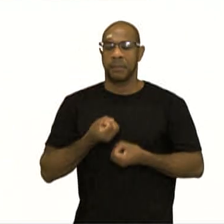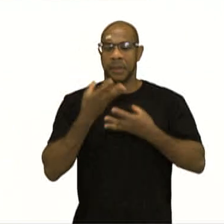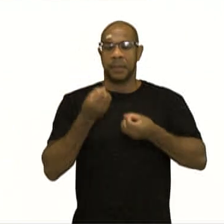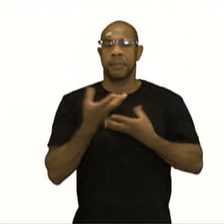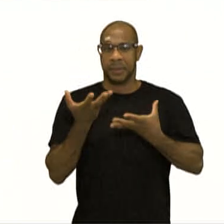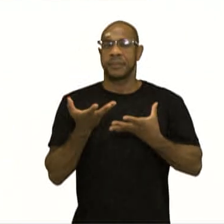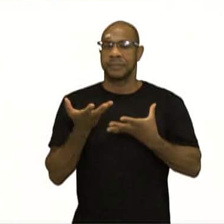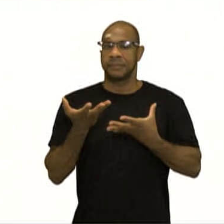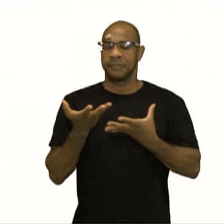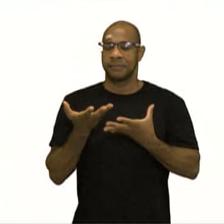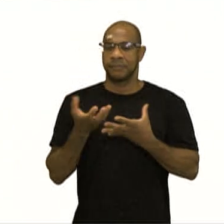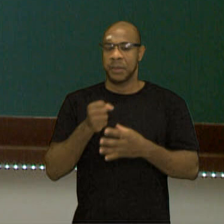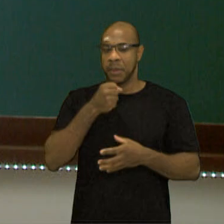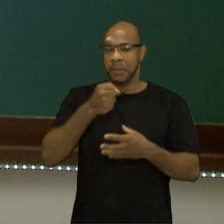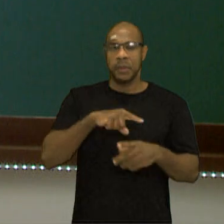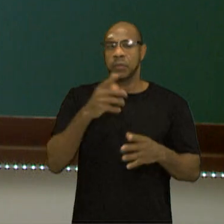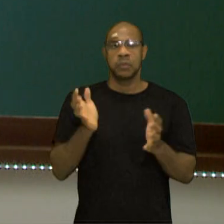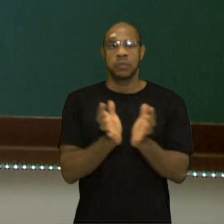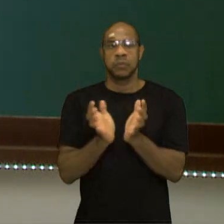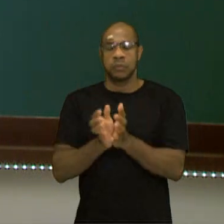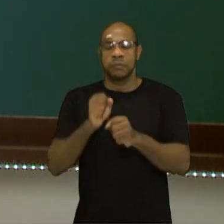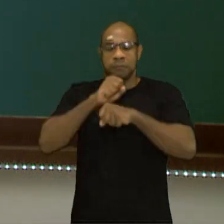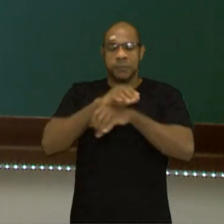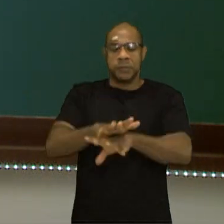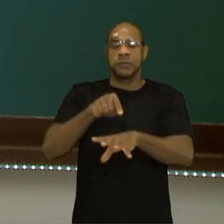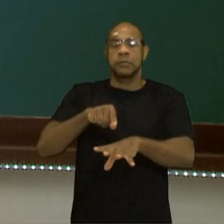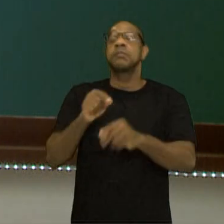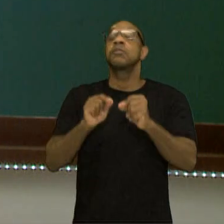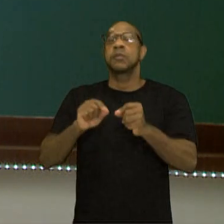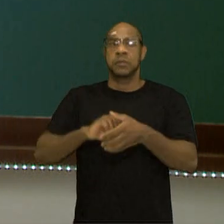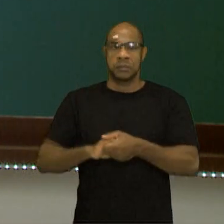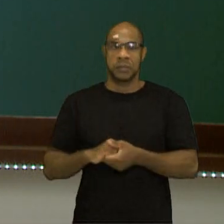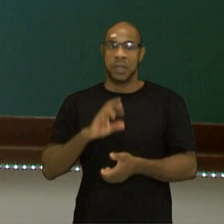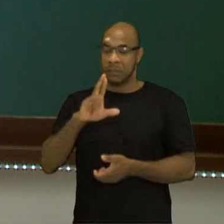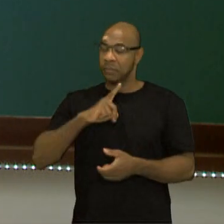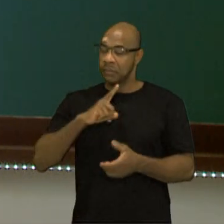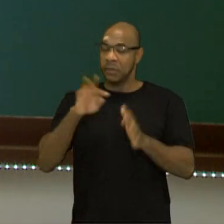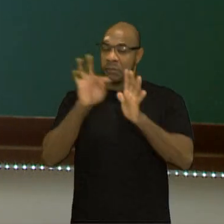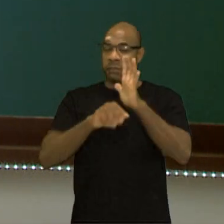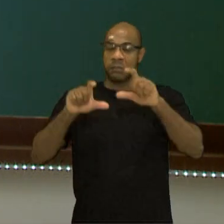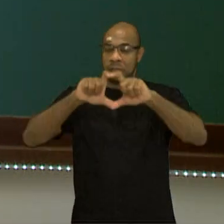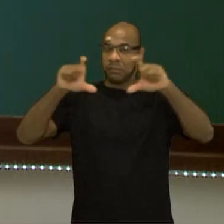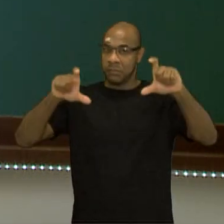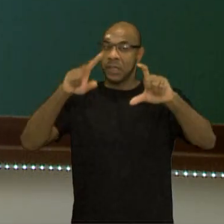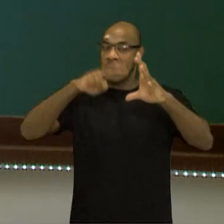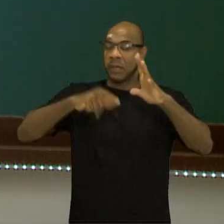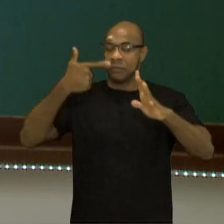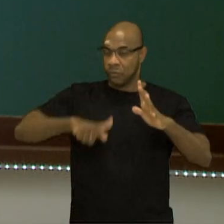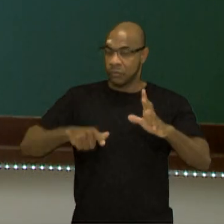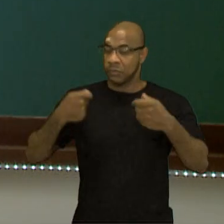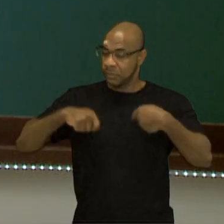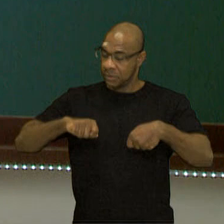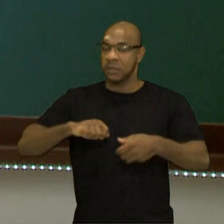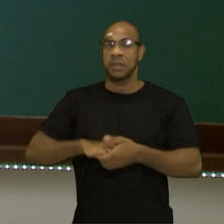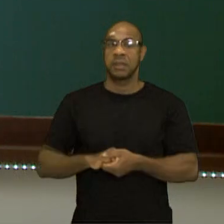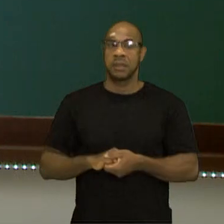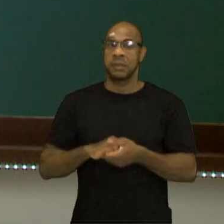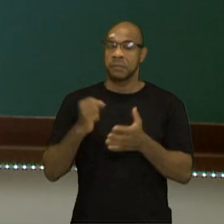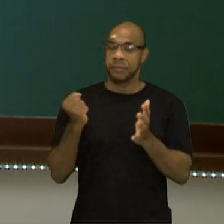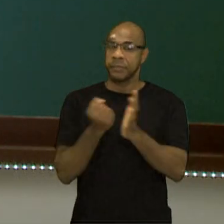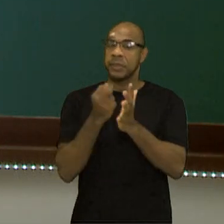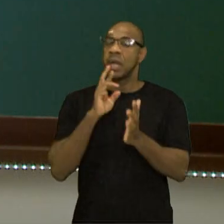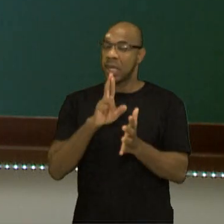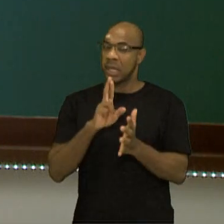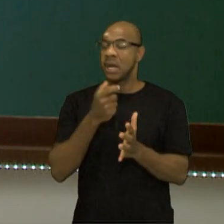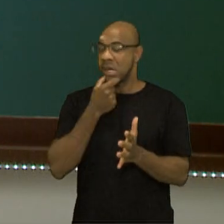imprensa em todas as plataformas de mídia? A resposta está lá no texto, leia novamente se necessário e registre em